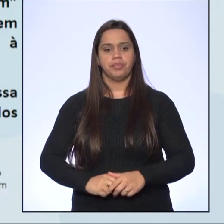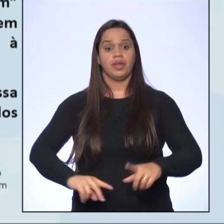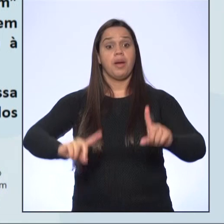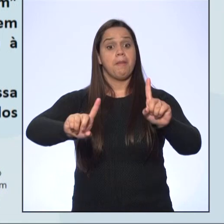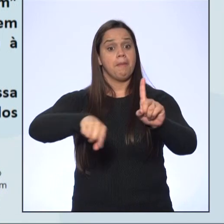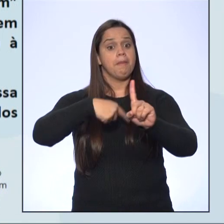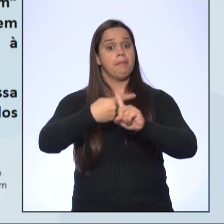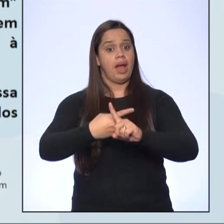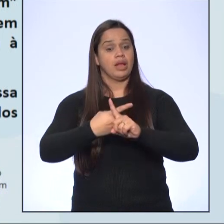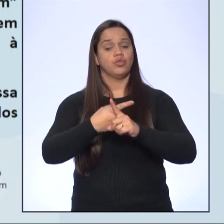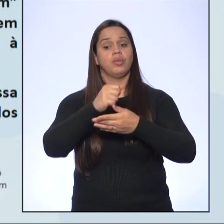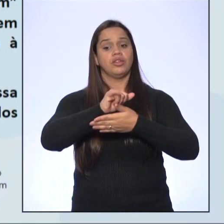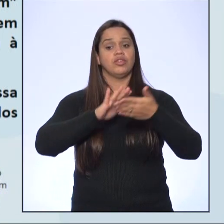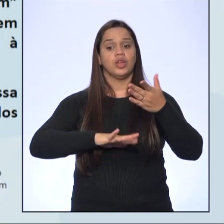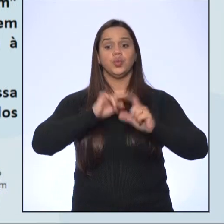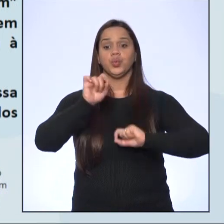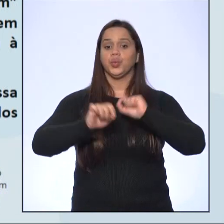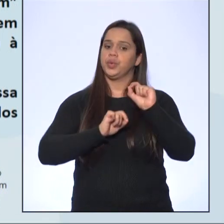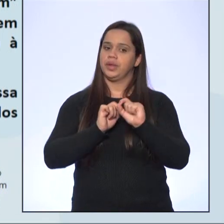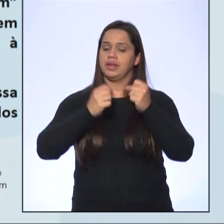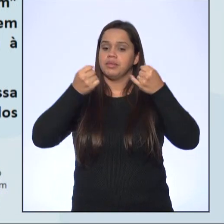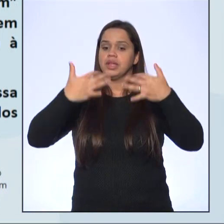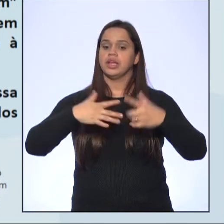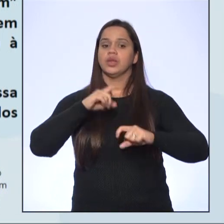agora, falando sobre um movimento